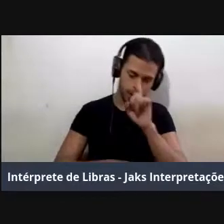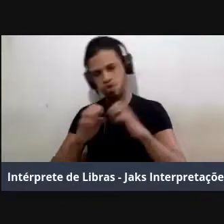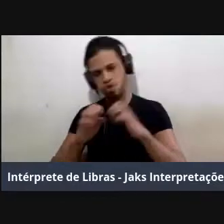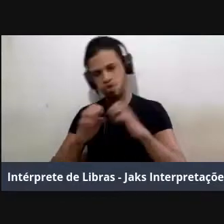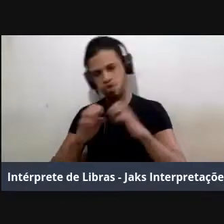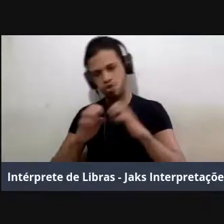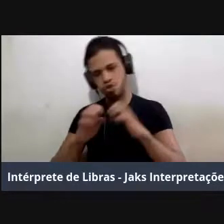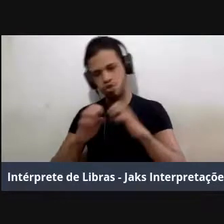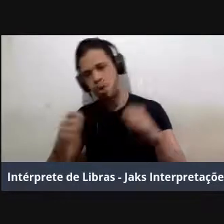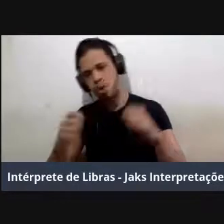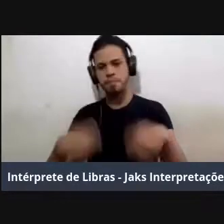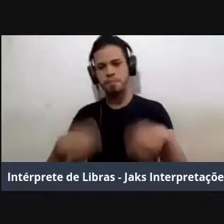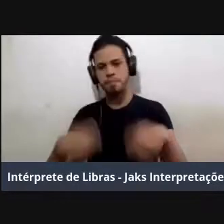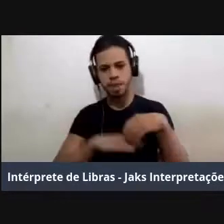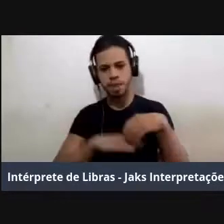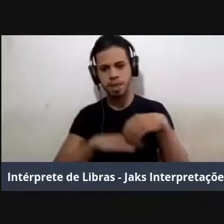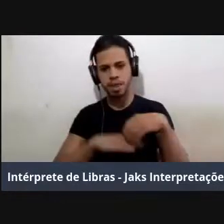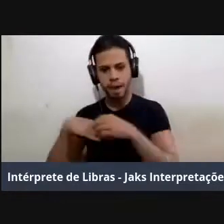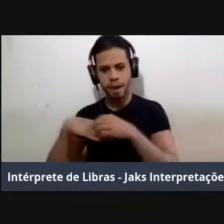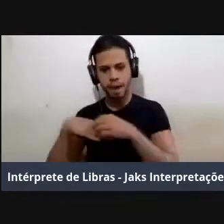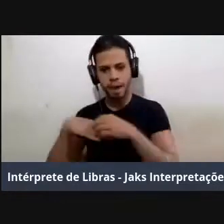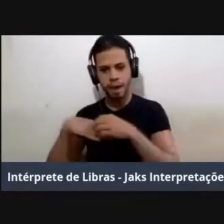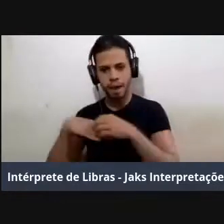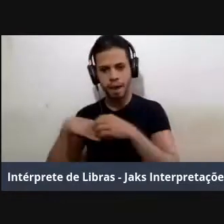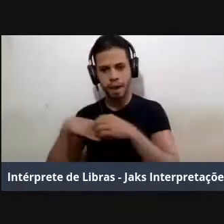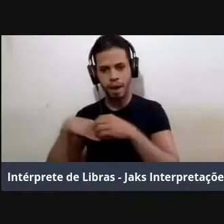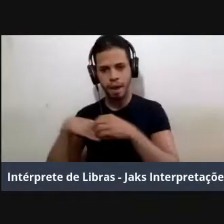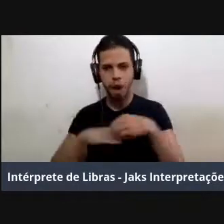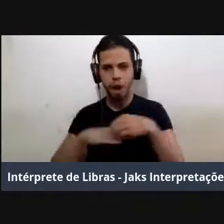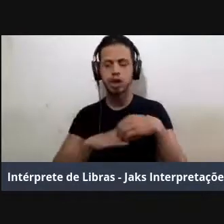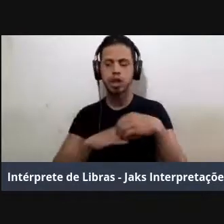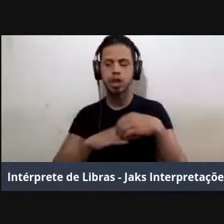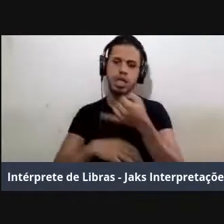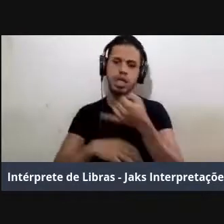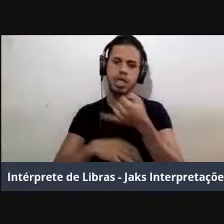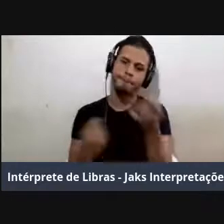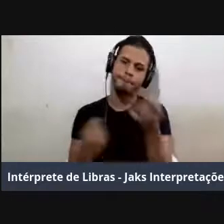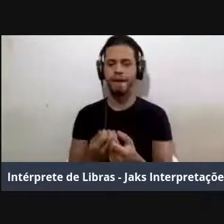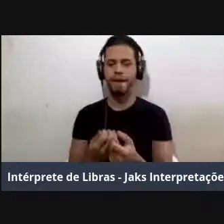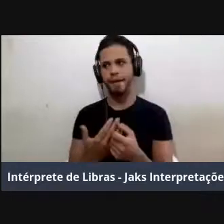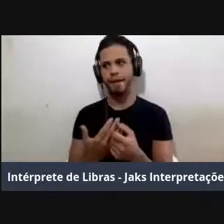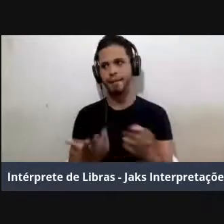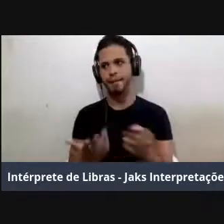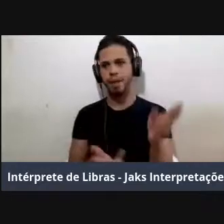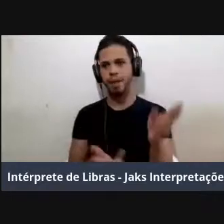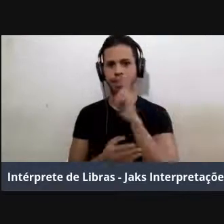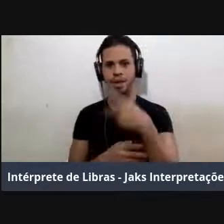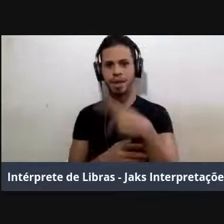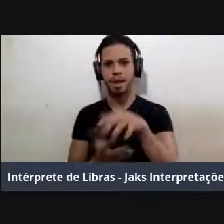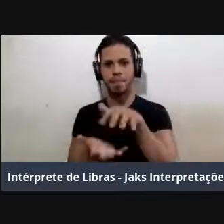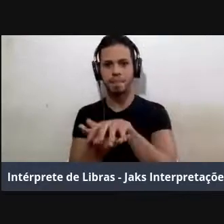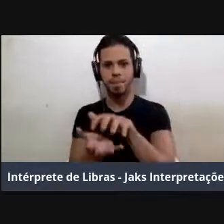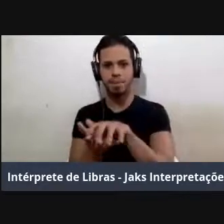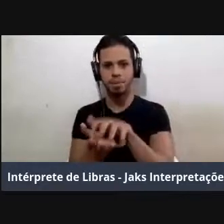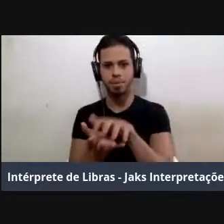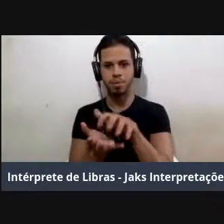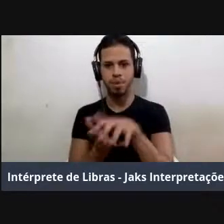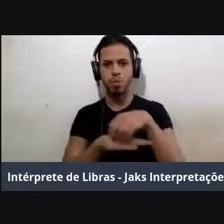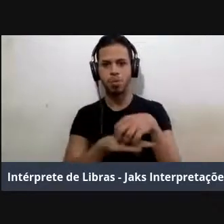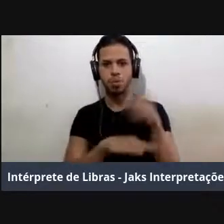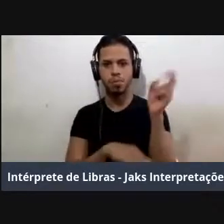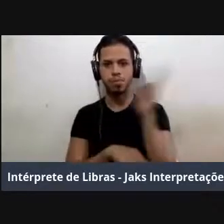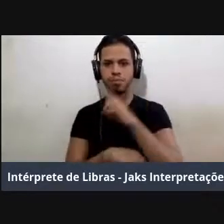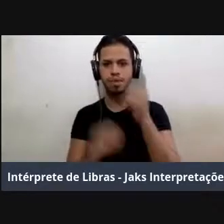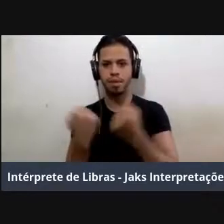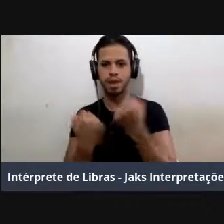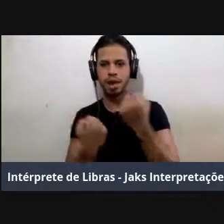ambulância aqui em Pernambuco, mas precisa de ter uma ambulância, né? Tem que ter... Tem coisas que são parecidas, né? E